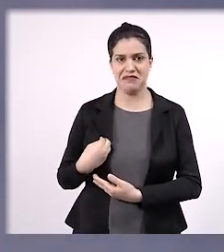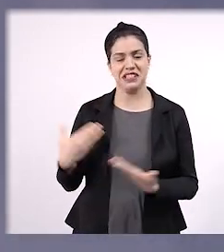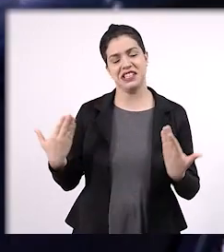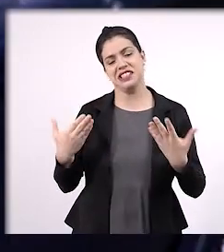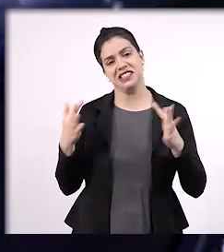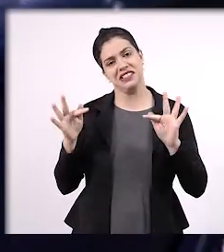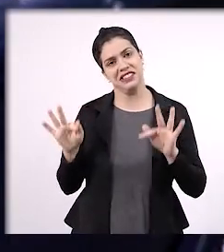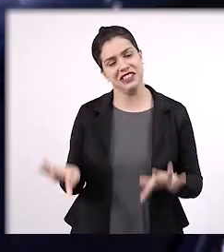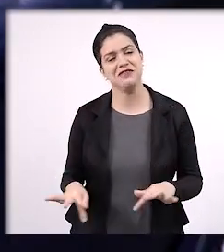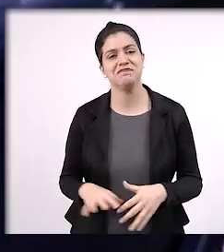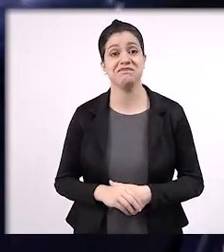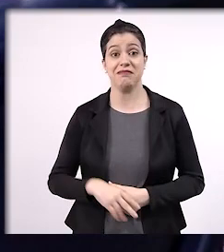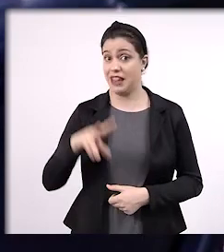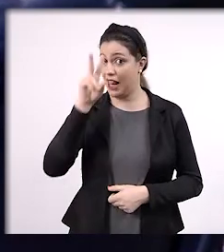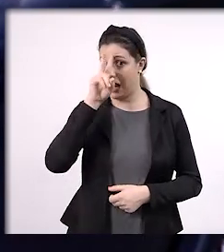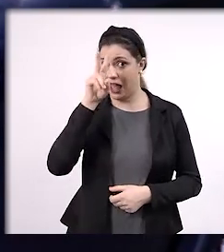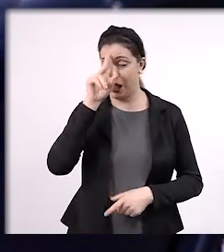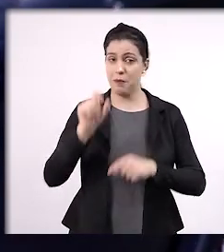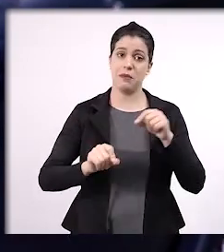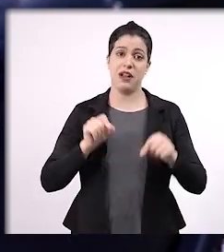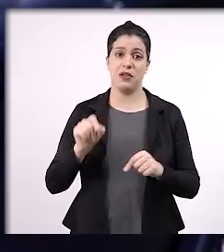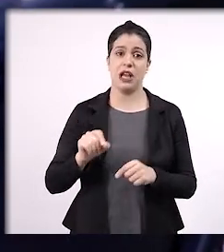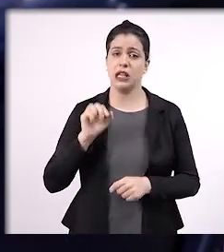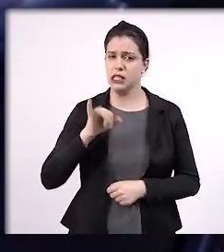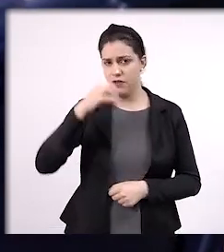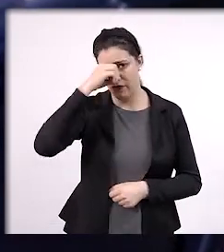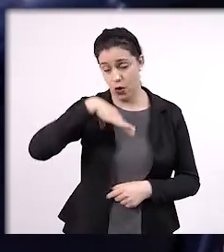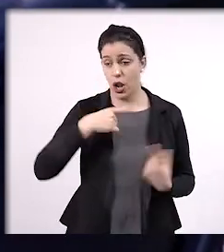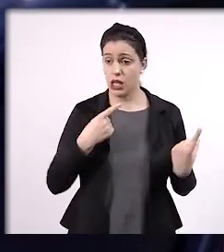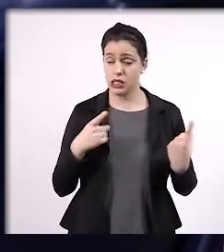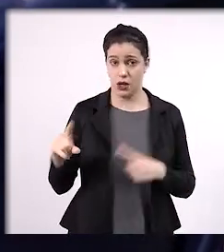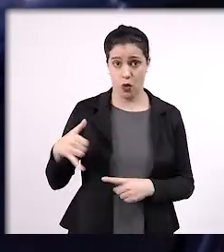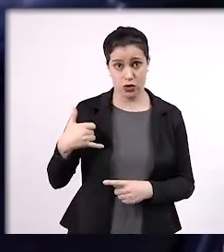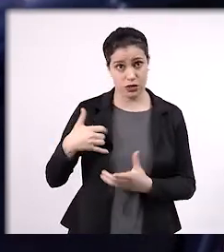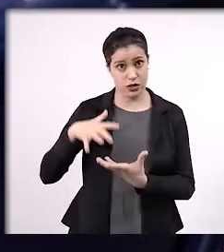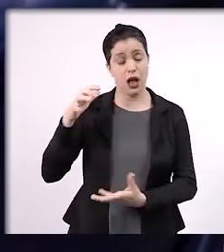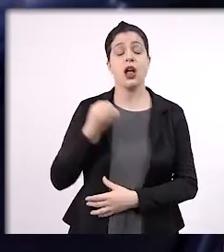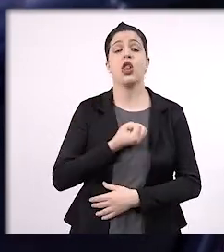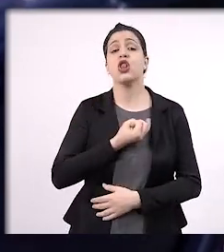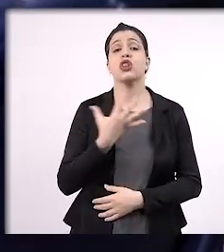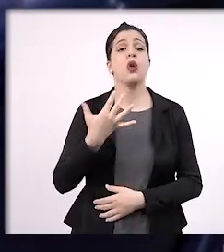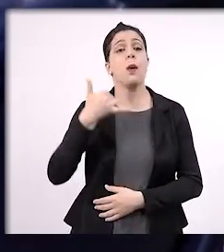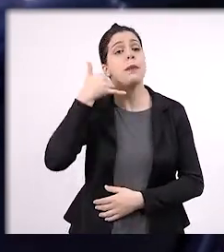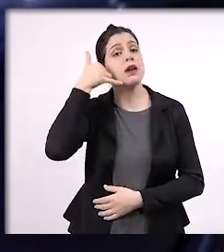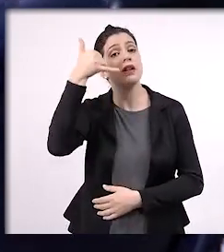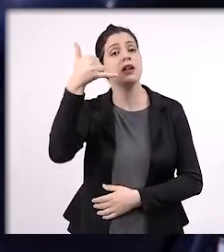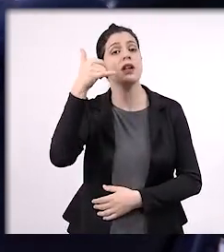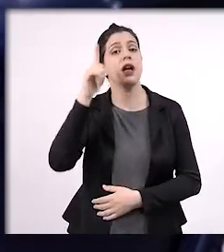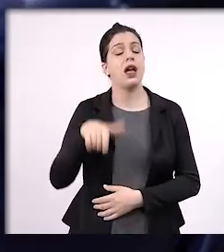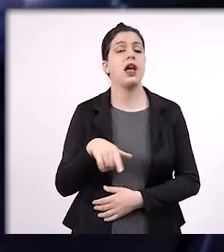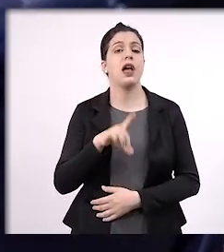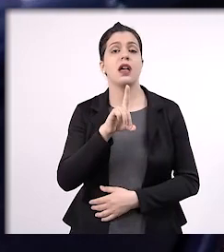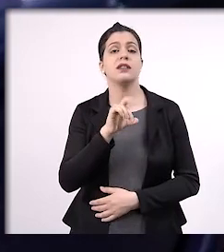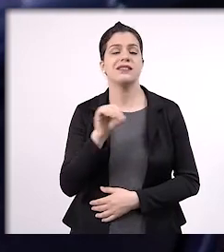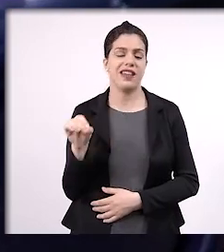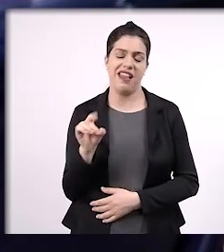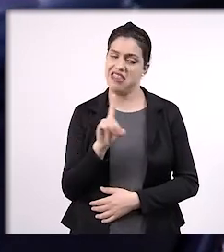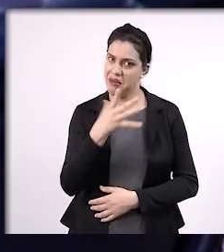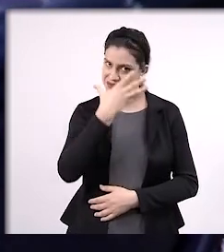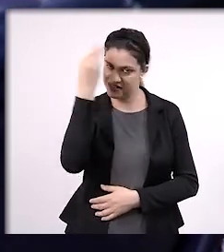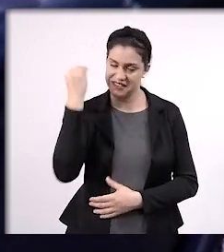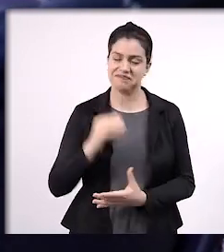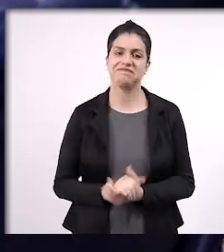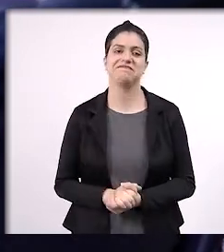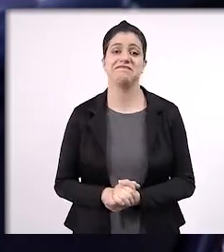leitos, né? Exatamente. E é com esse recado final aqui do nosso entrevistado, Dr. Matheus Sutana, a quem eu agradeço novamente a presença, que a gente vai ficando por